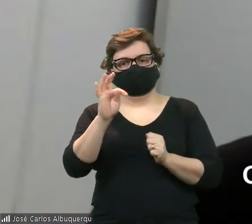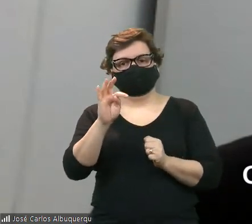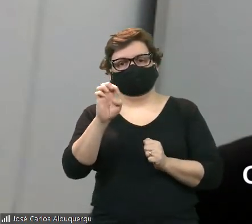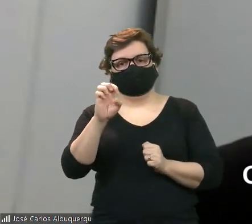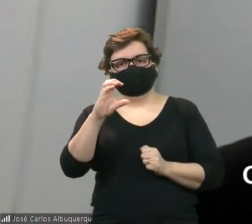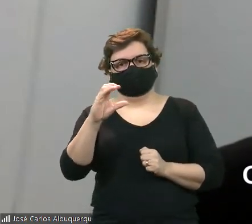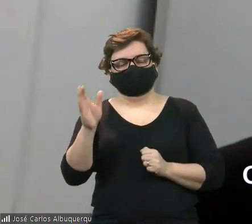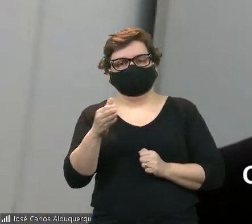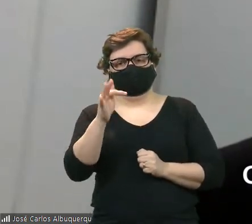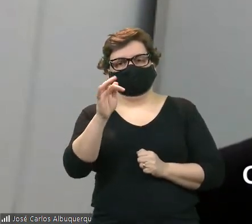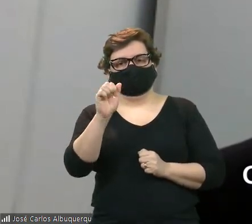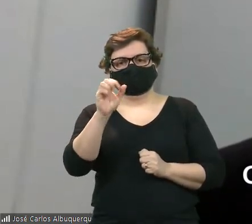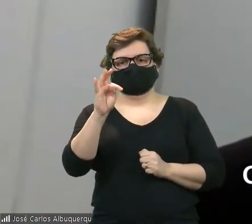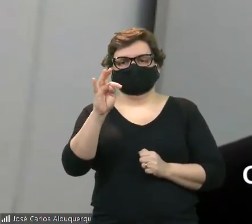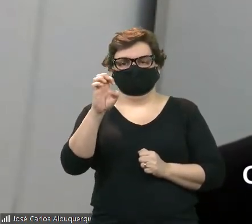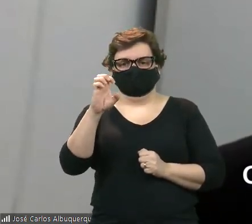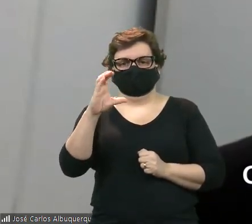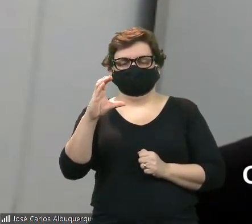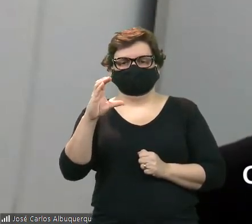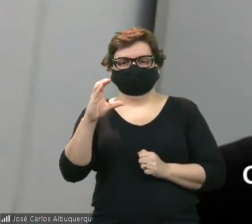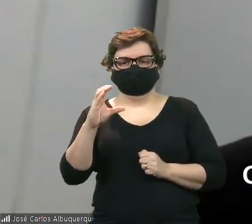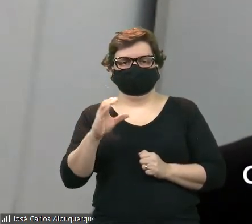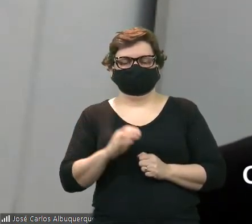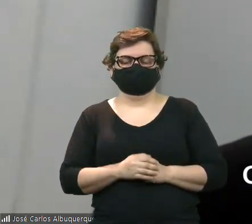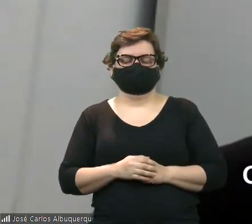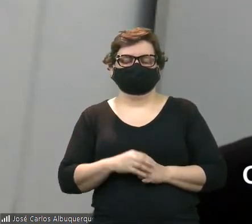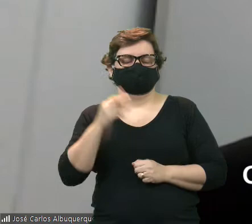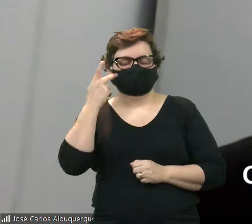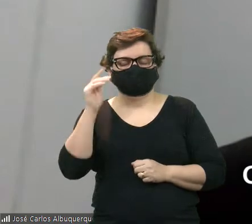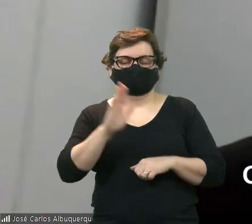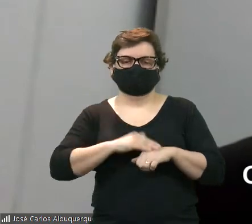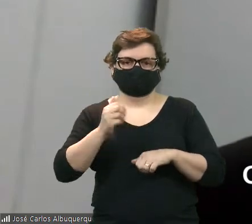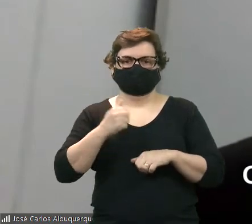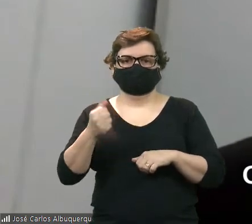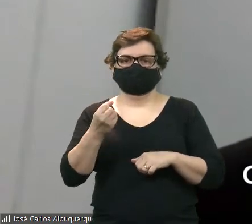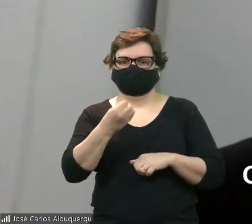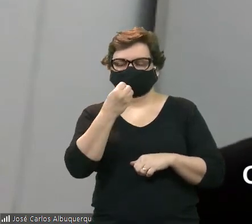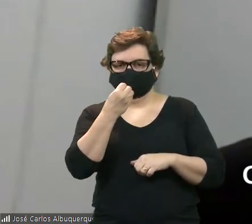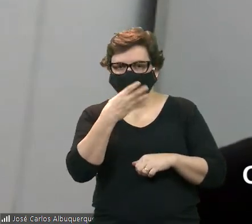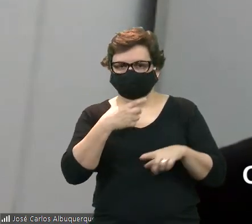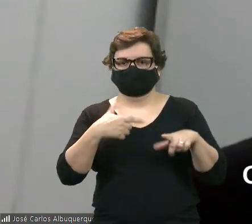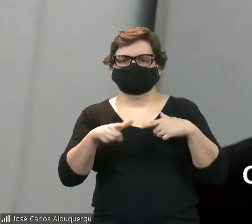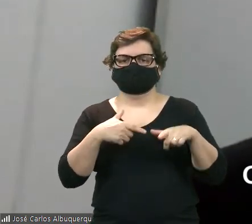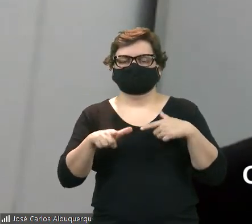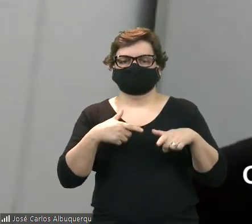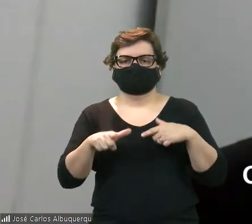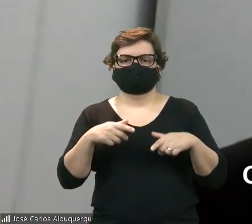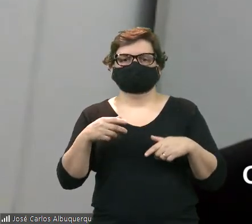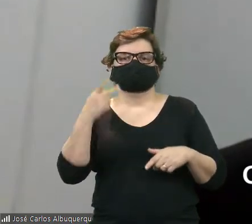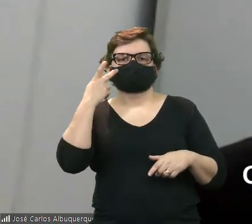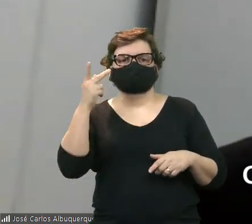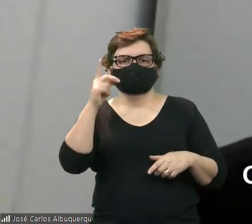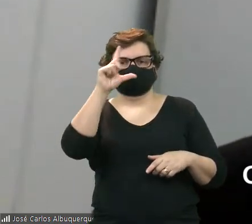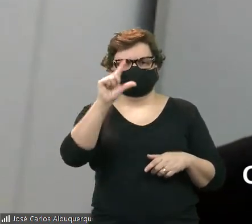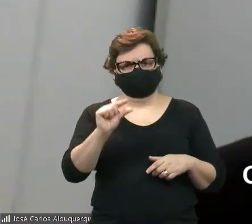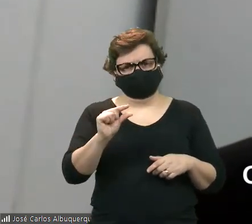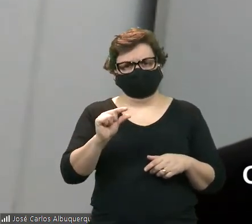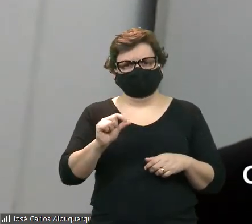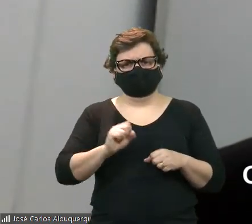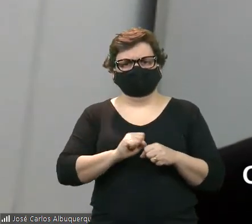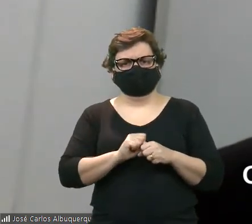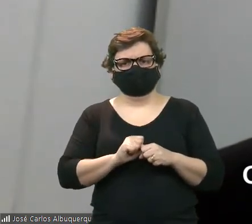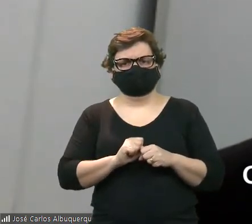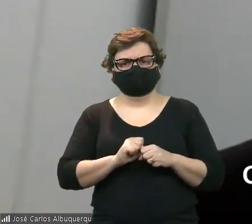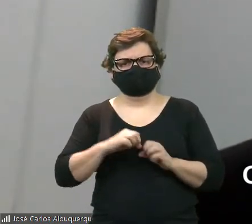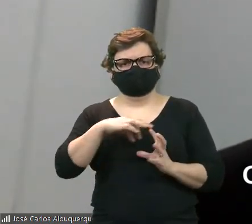aprimoramento das boas práticas, que são tão importantes para a minimização dos efeitos da pandemia e da proteção